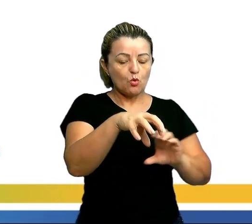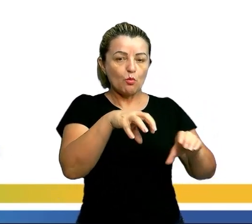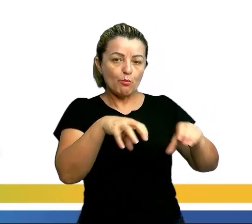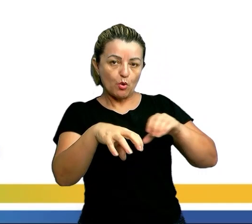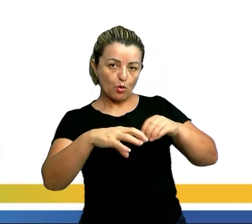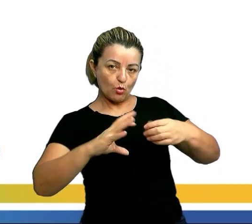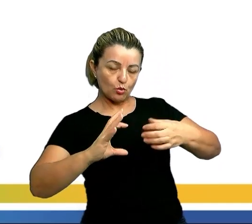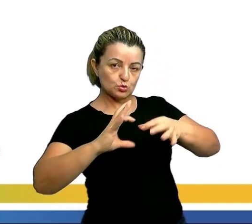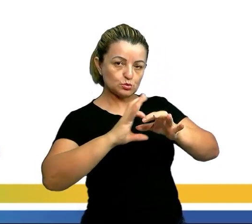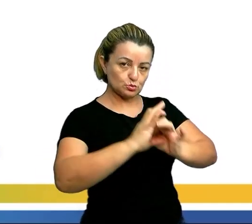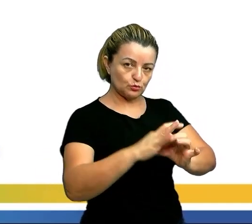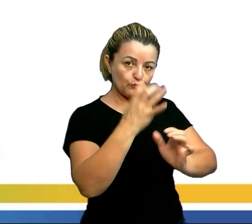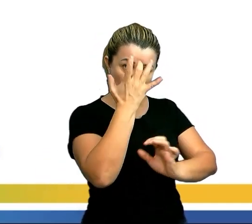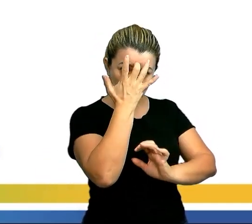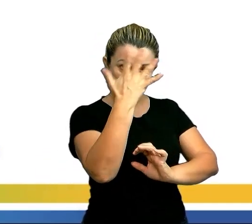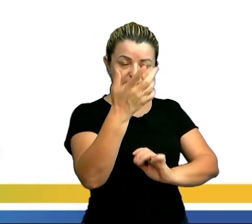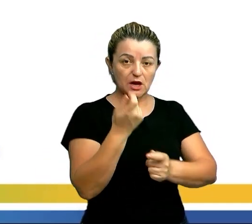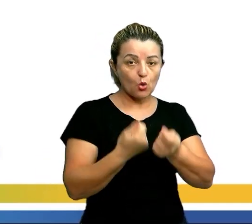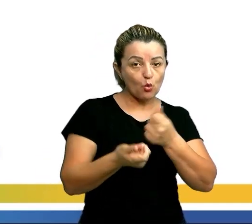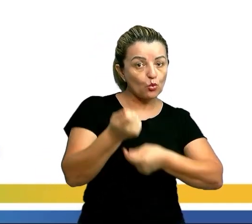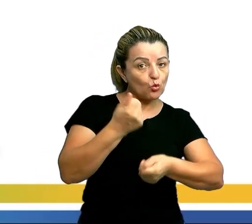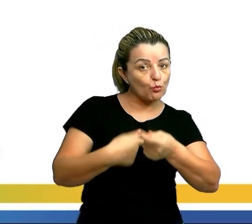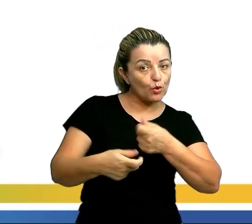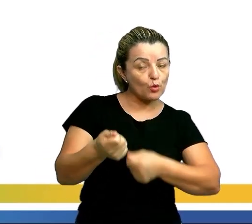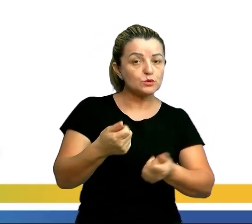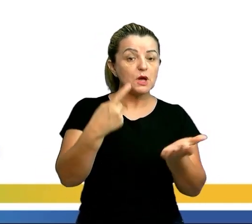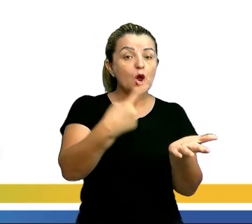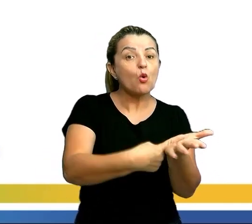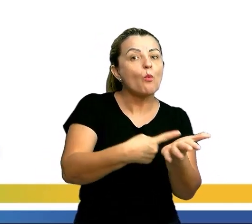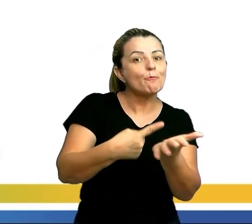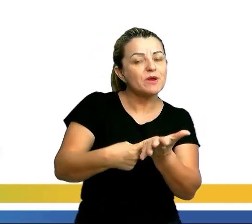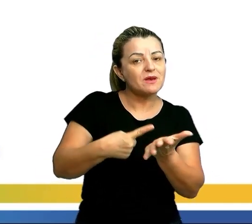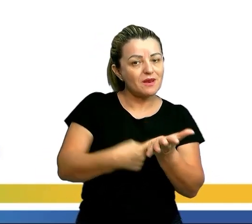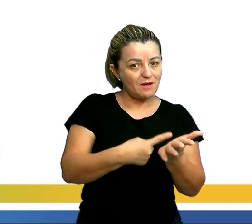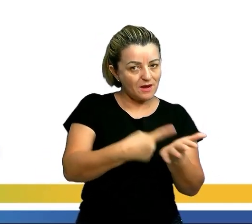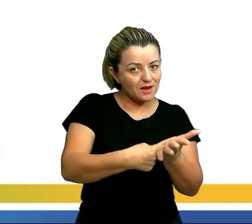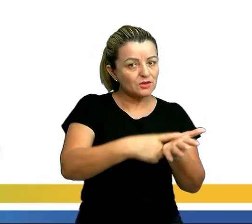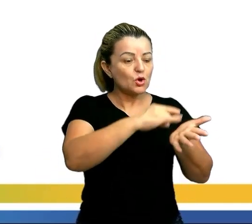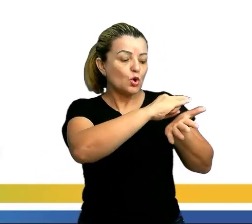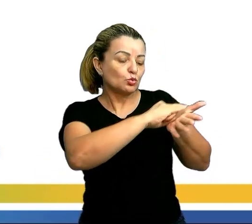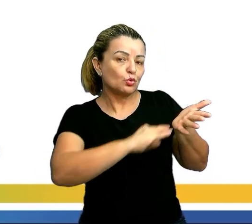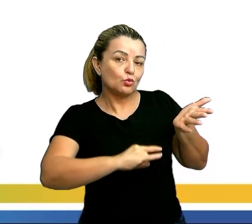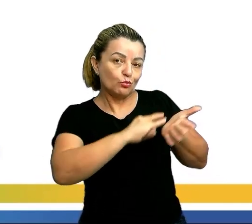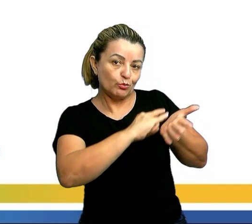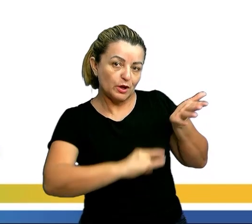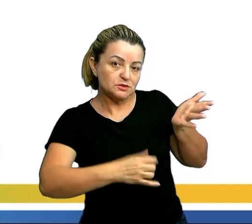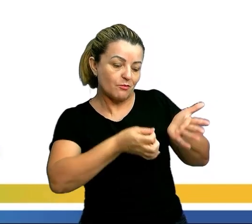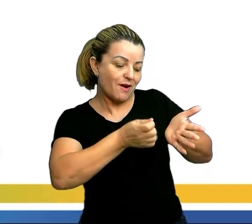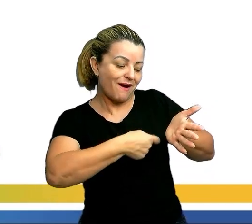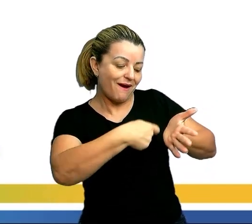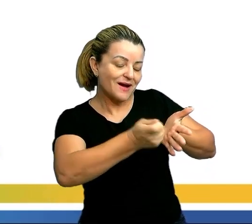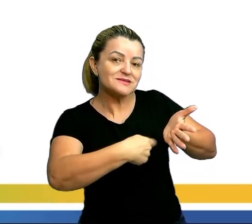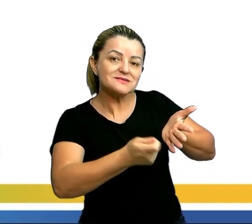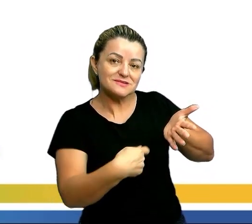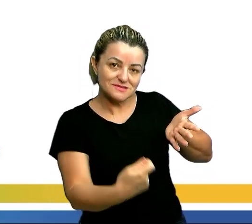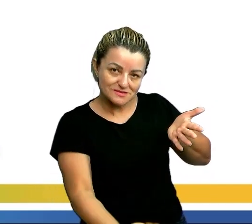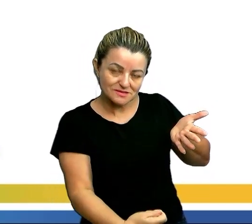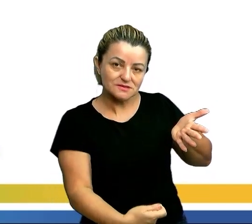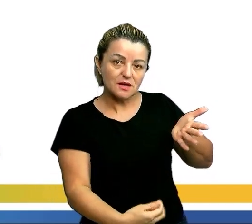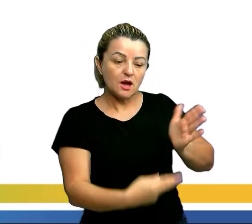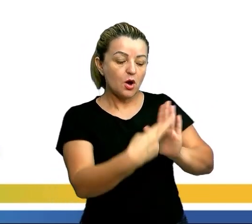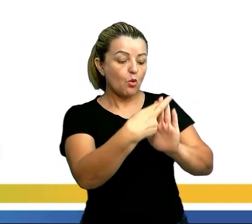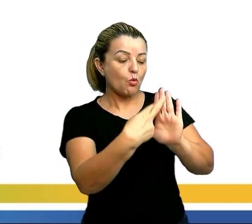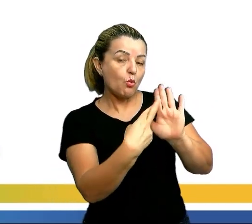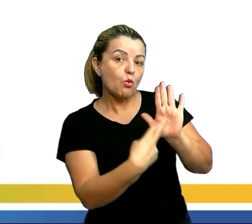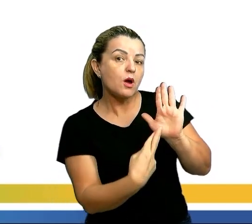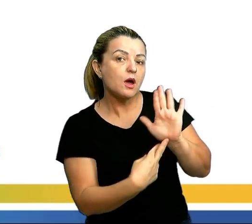eles se unem para facilitar essa economia através de tratados, através de documentos que são assinados com regras